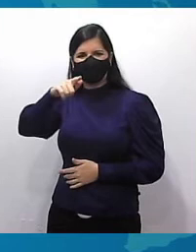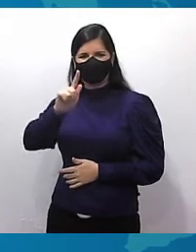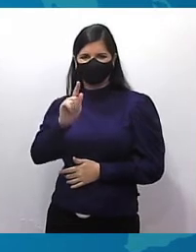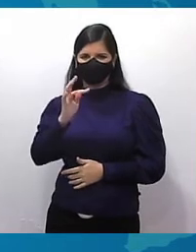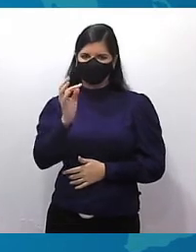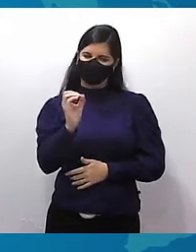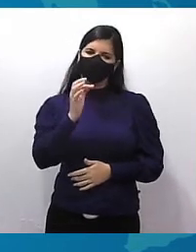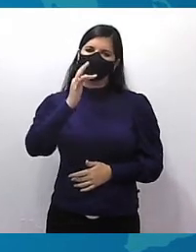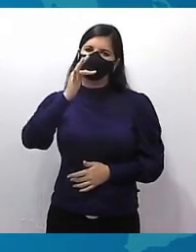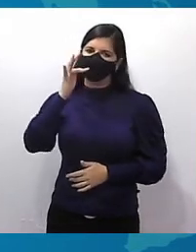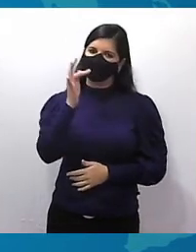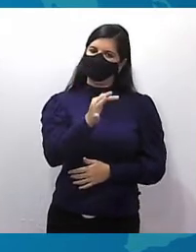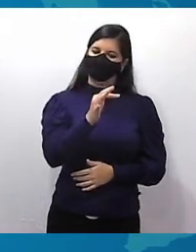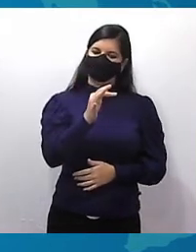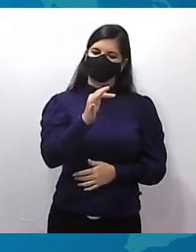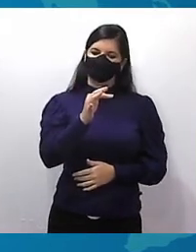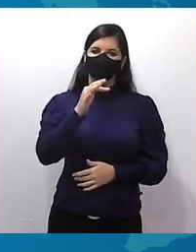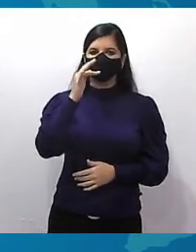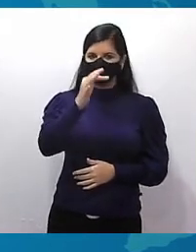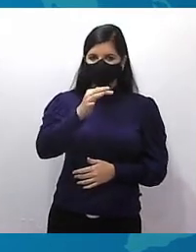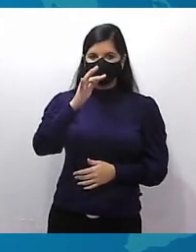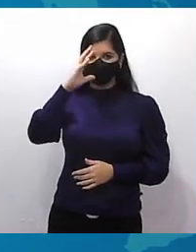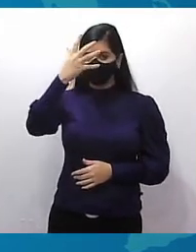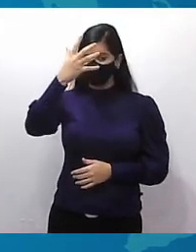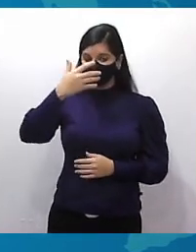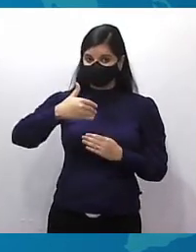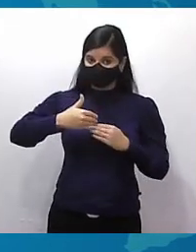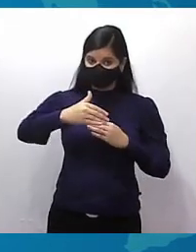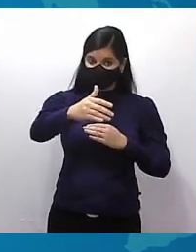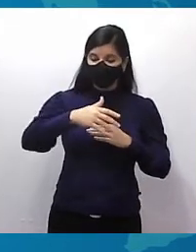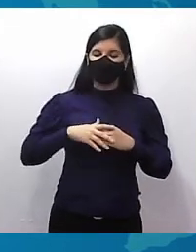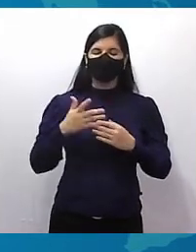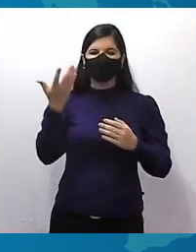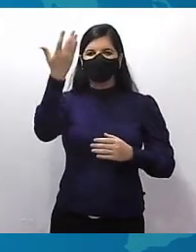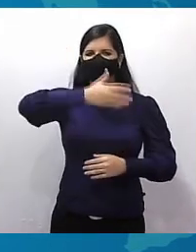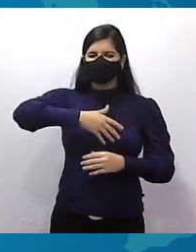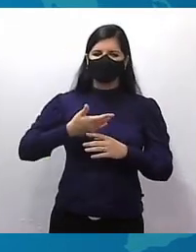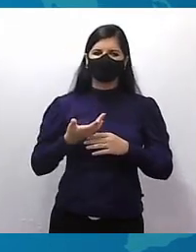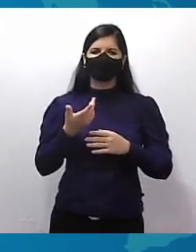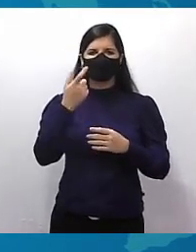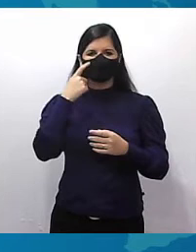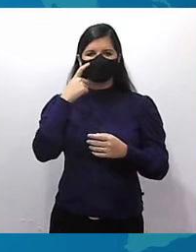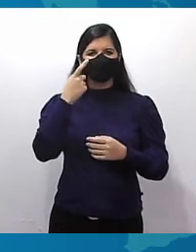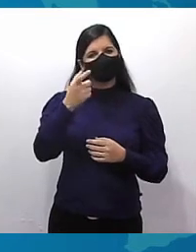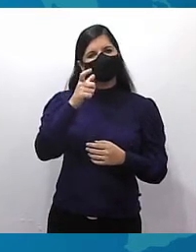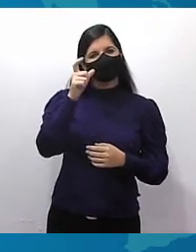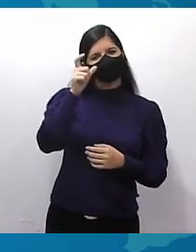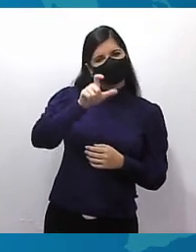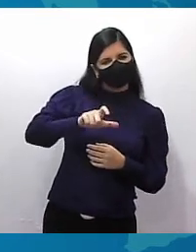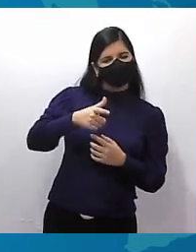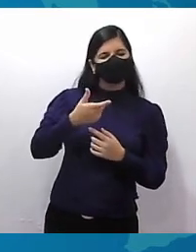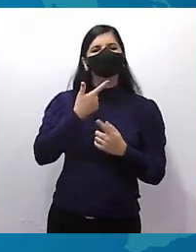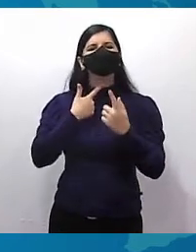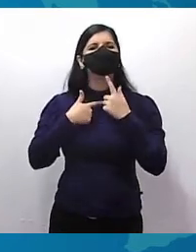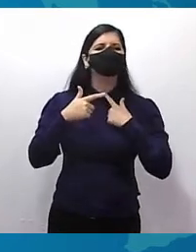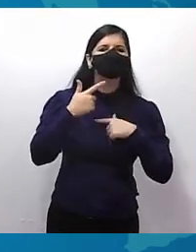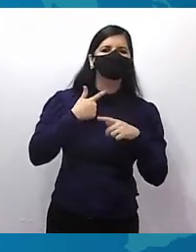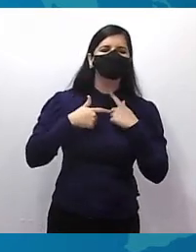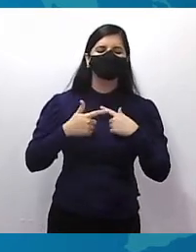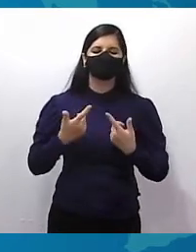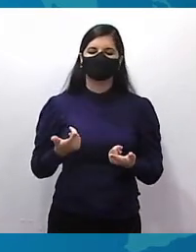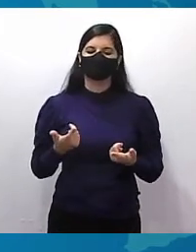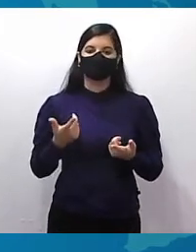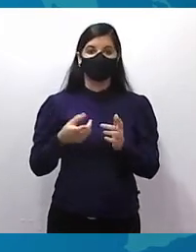futuro bem rapidinho das coisas que vão acontecer, e ele vai revelar intentions and predictions, intenções